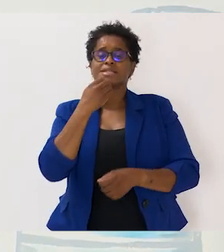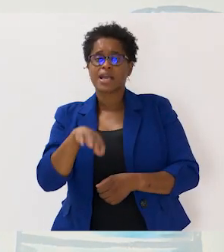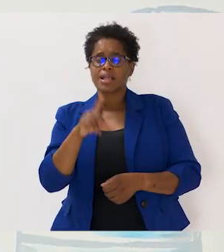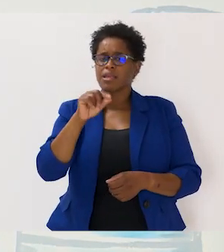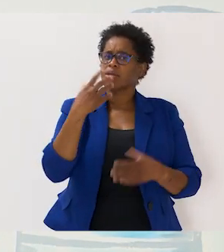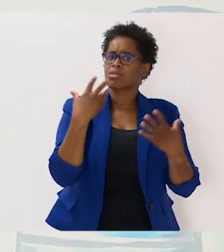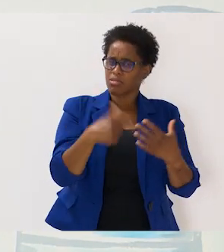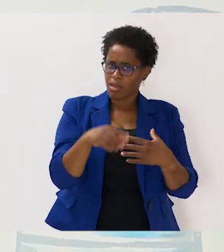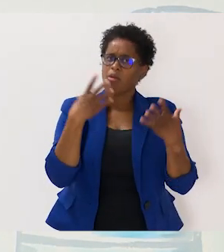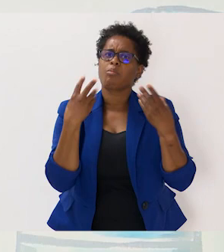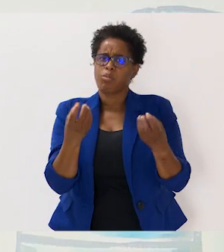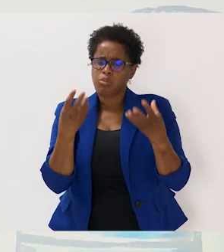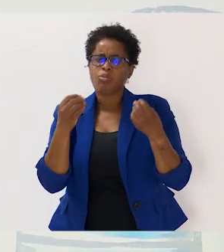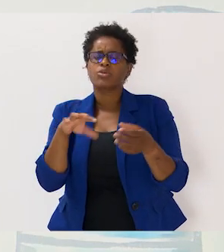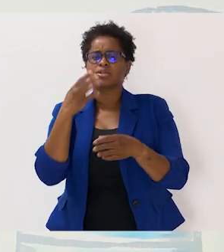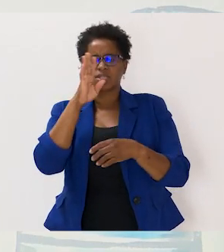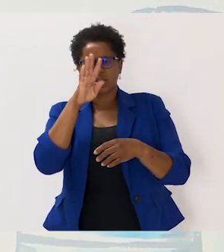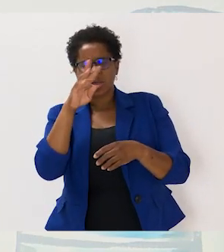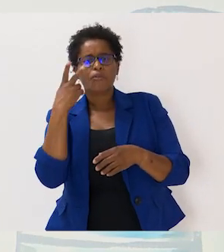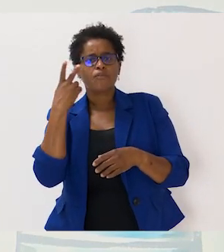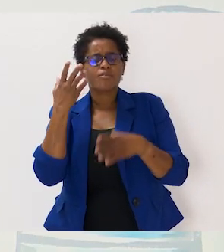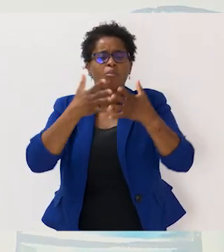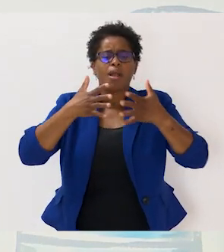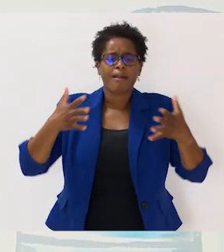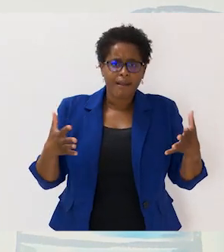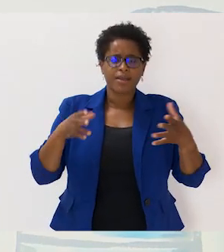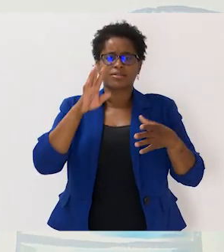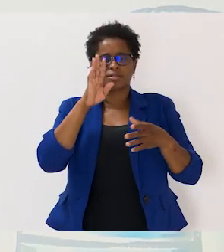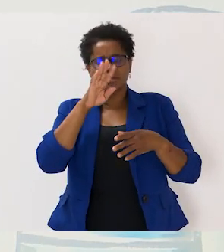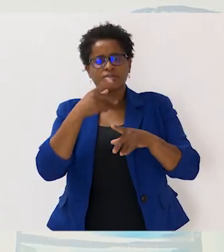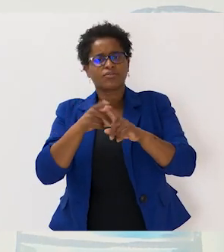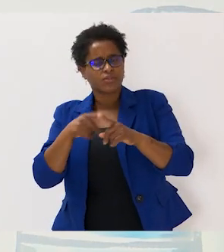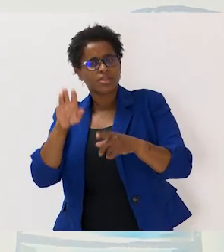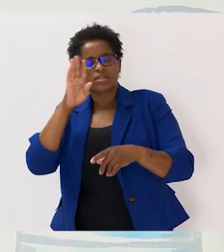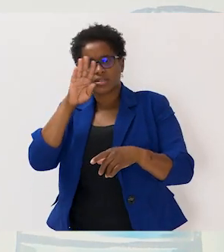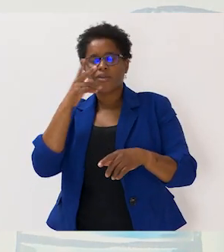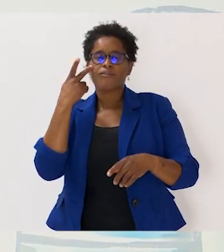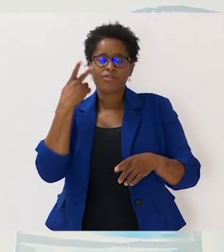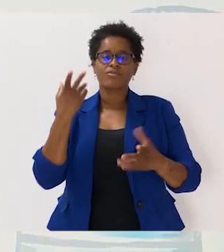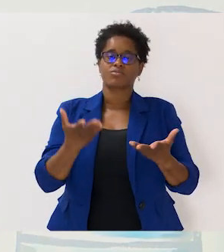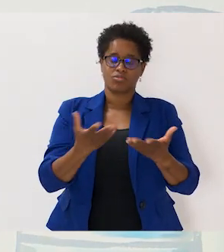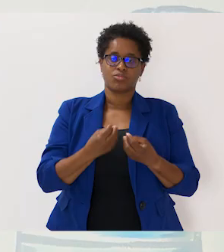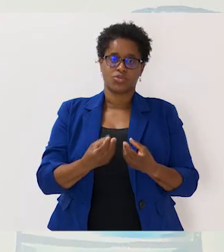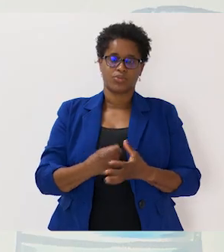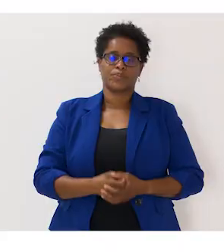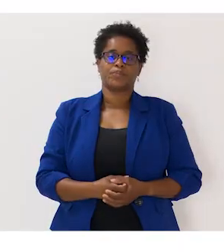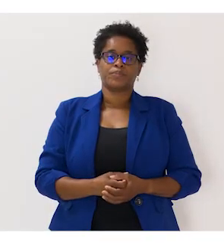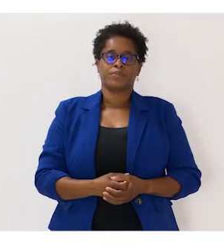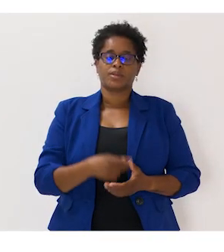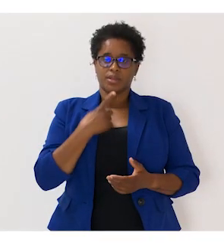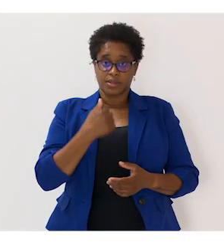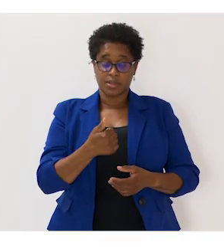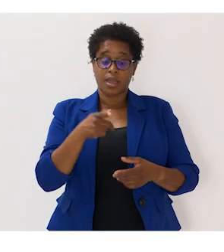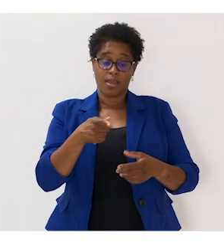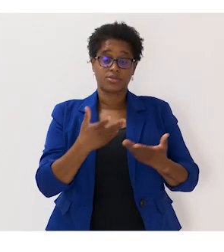também uma diversidade de seres vivos, uma grande diversidade de seres vivos, ok?